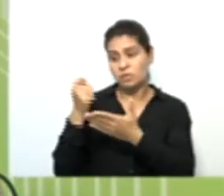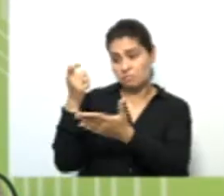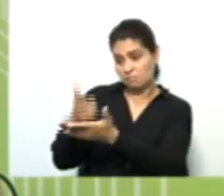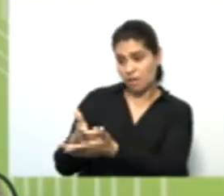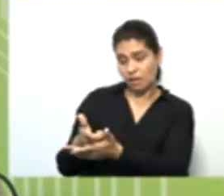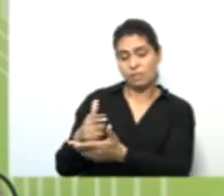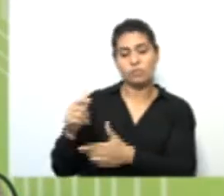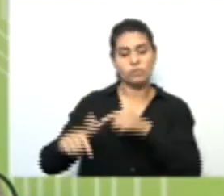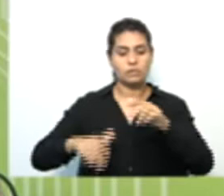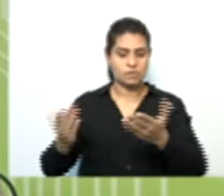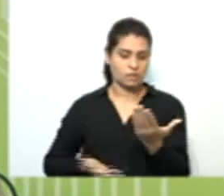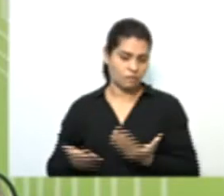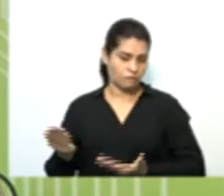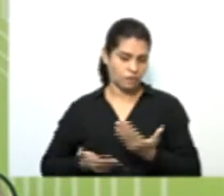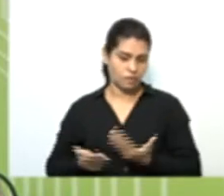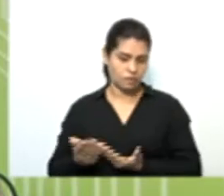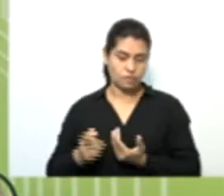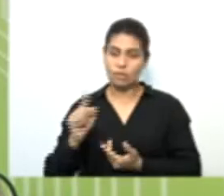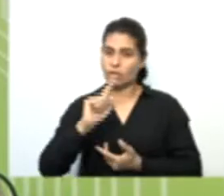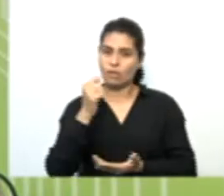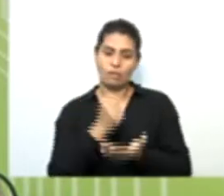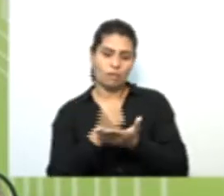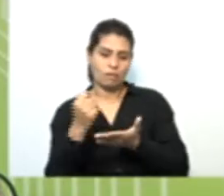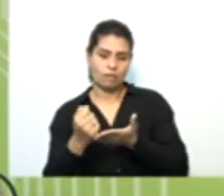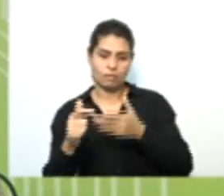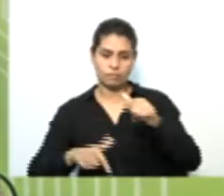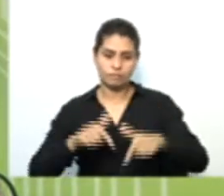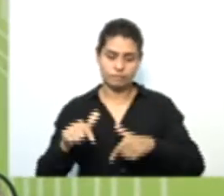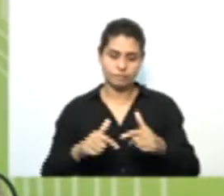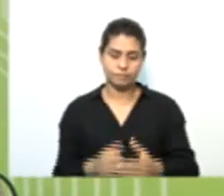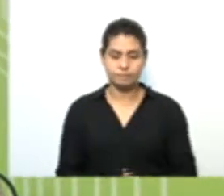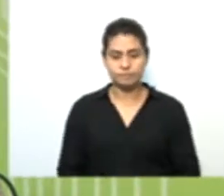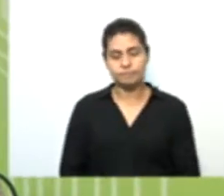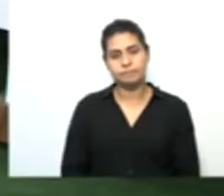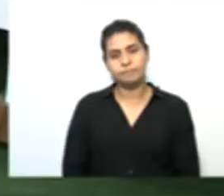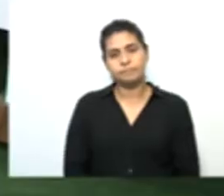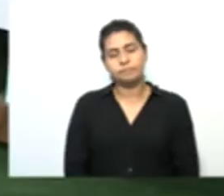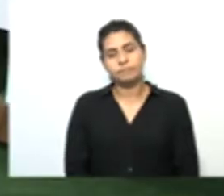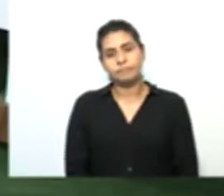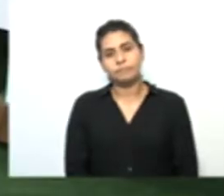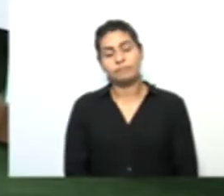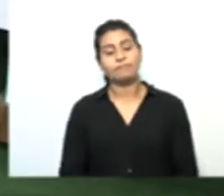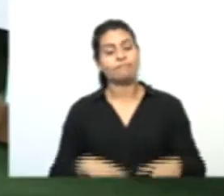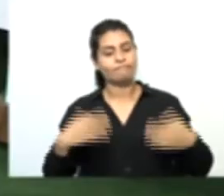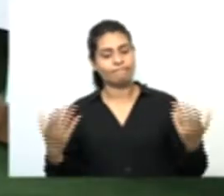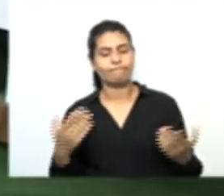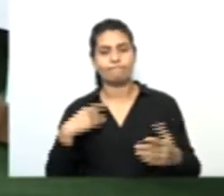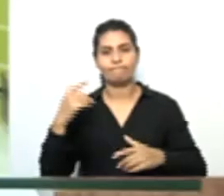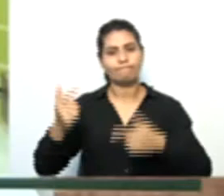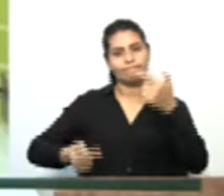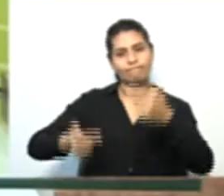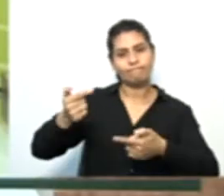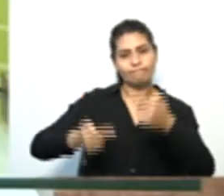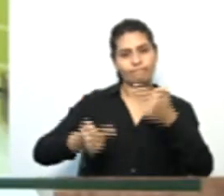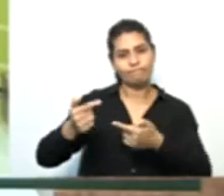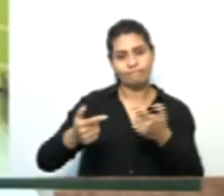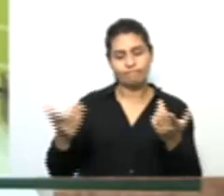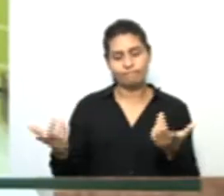por serviço e não um contrato de carteira assinada. A grande questão é essa discussão